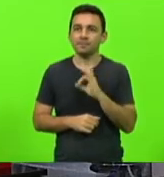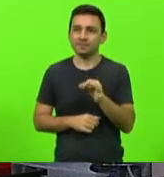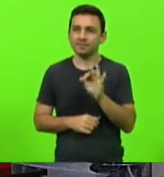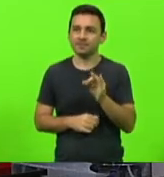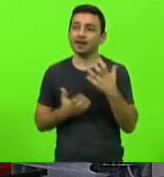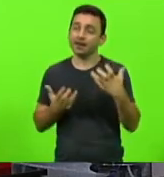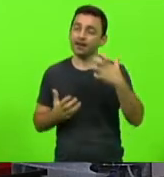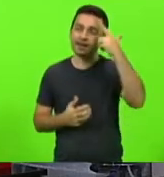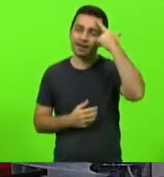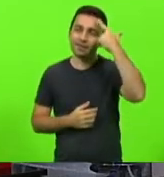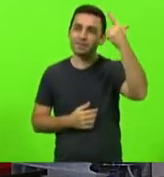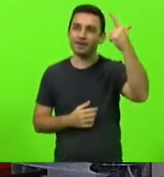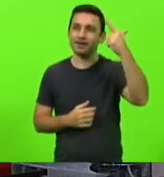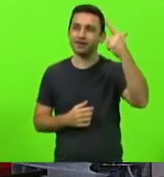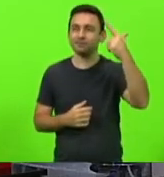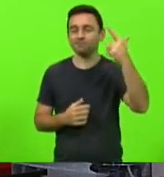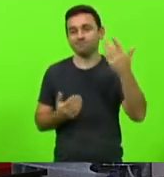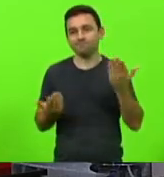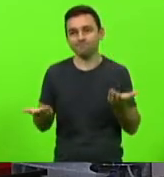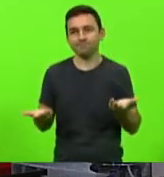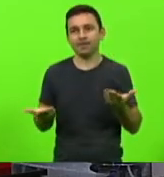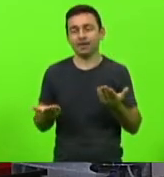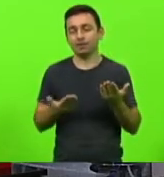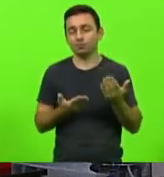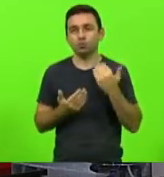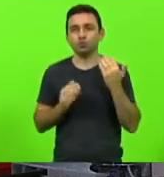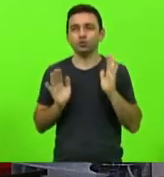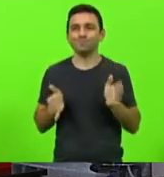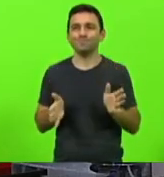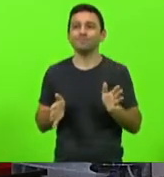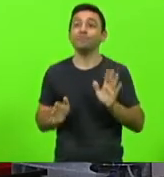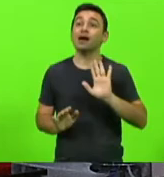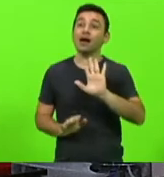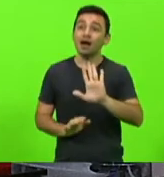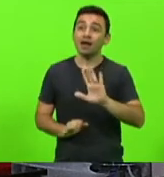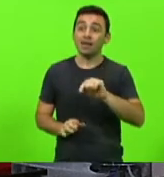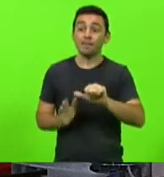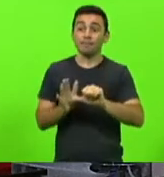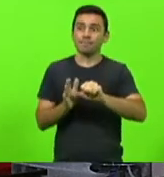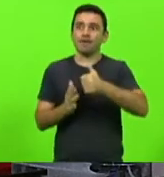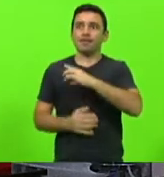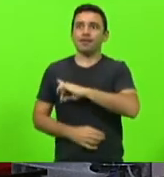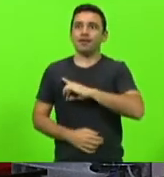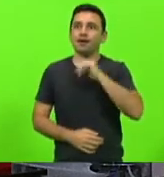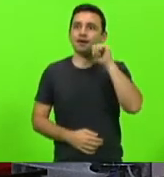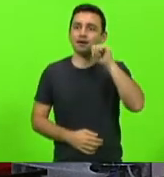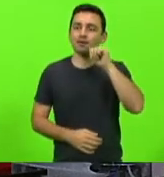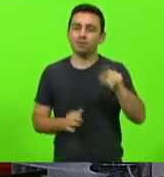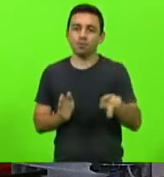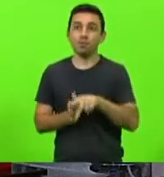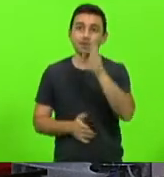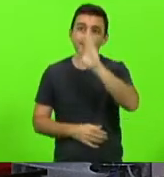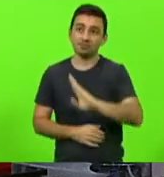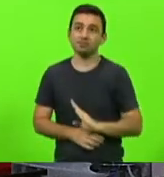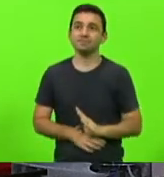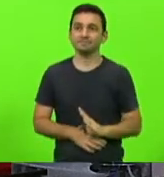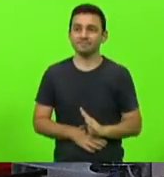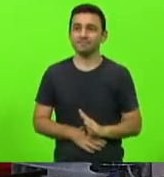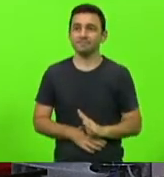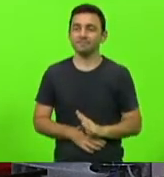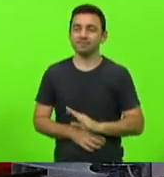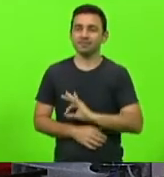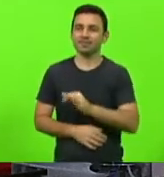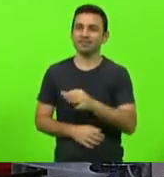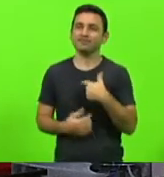lembrar isso, ela já não se encontra mais entre nós, mas foi a primeira delegada no Brasil, certo? Então, era isso que eu